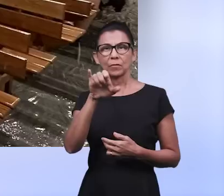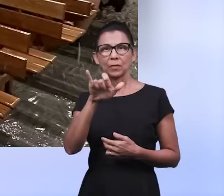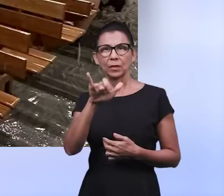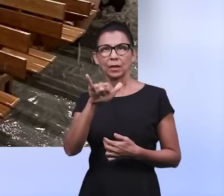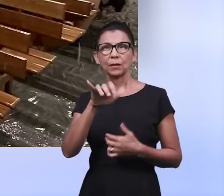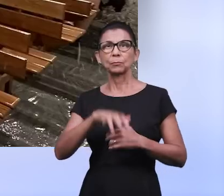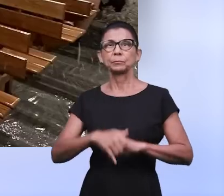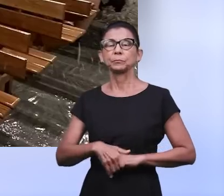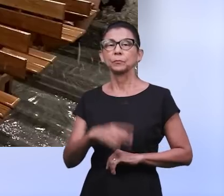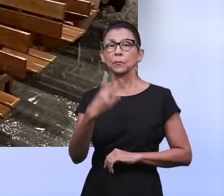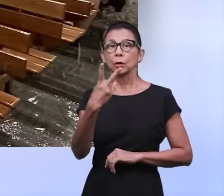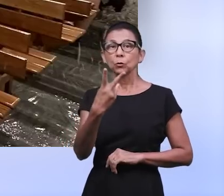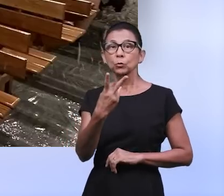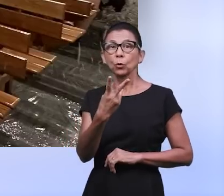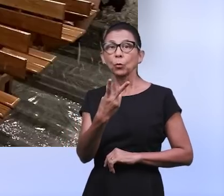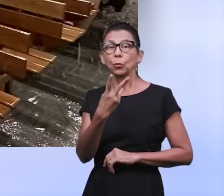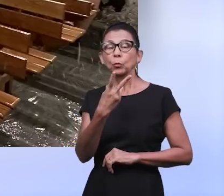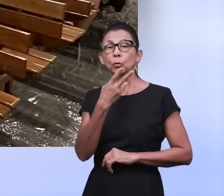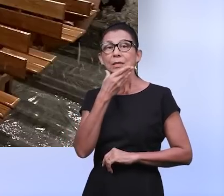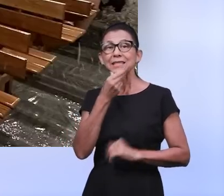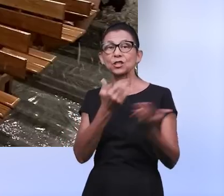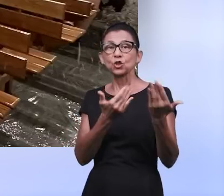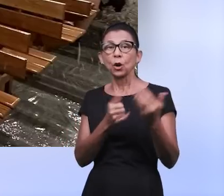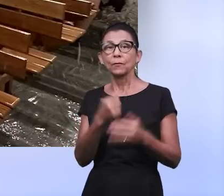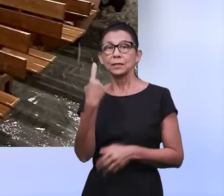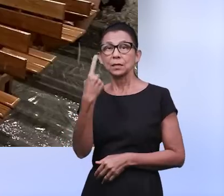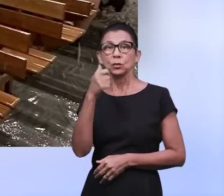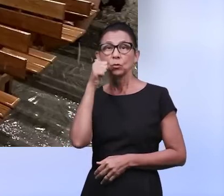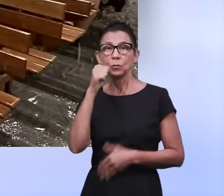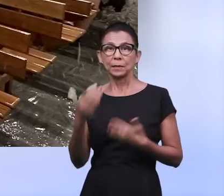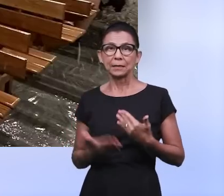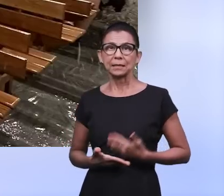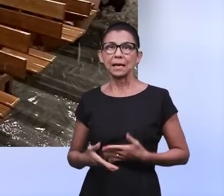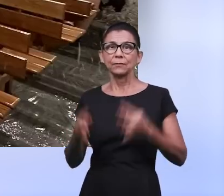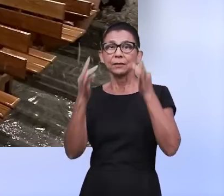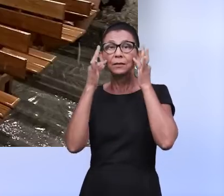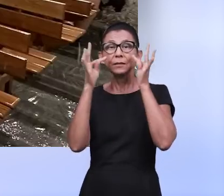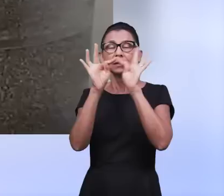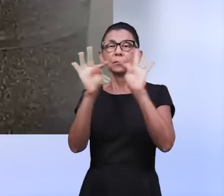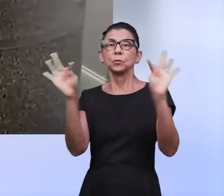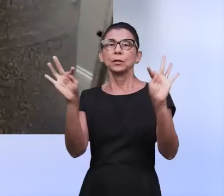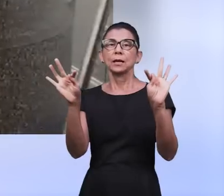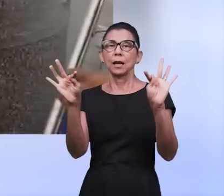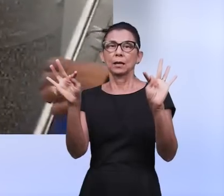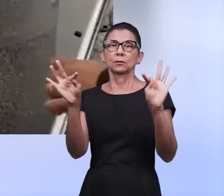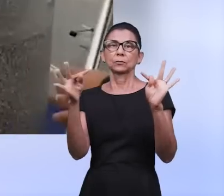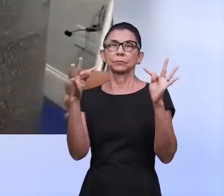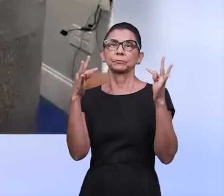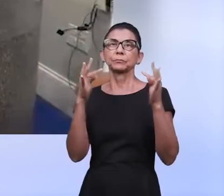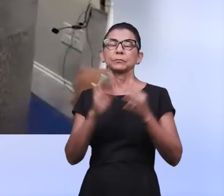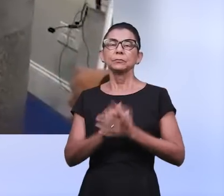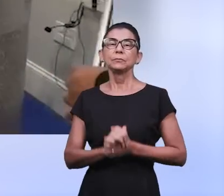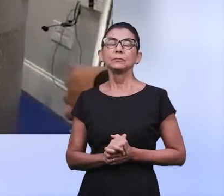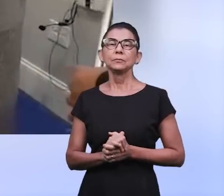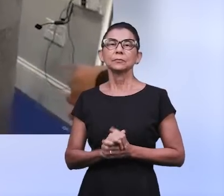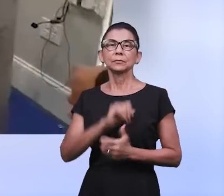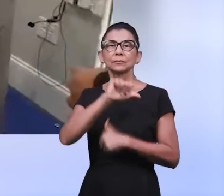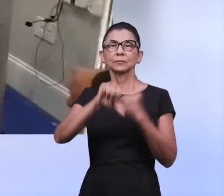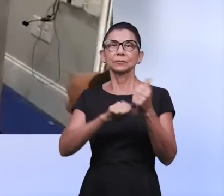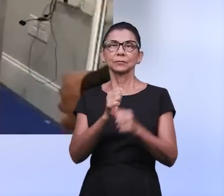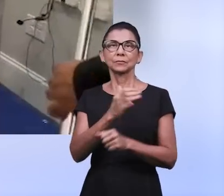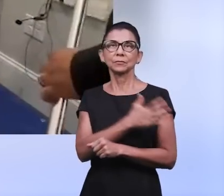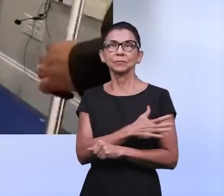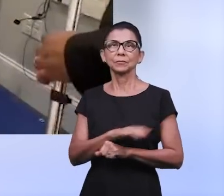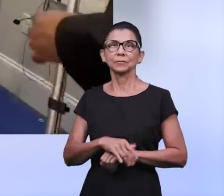senhora declararam publicamente que agora são novas criaturas em Cristo. O pastor Ednei destacou a experiência da senhora, que